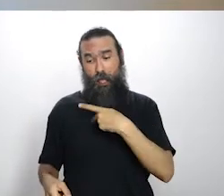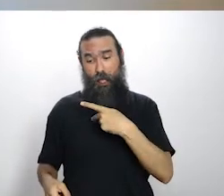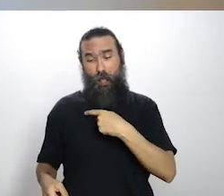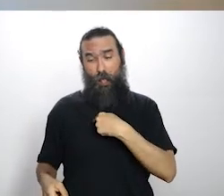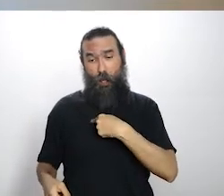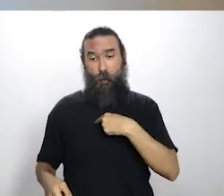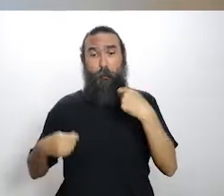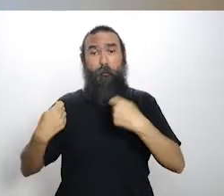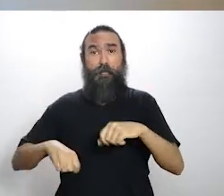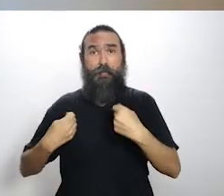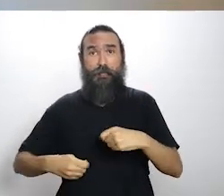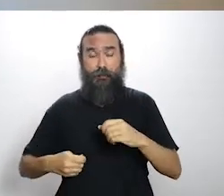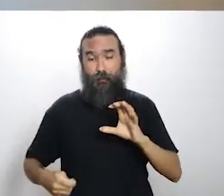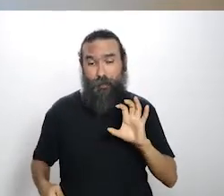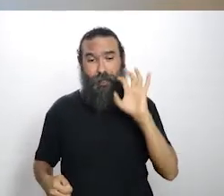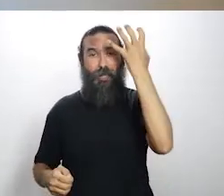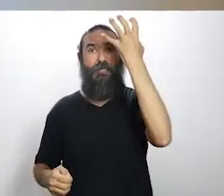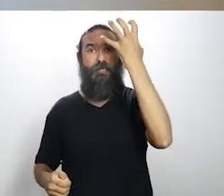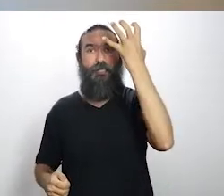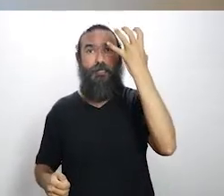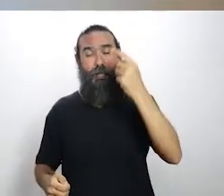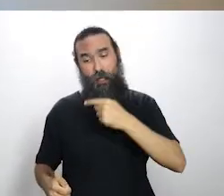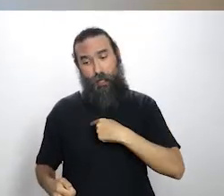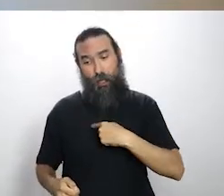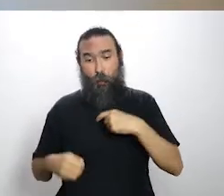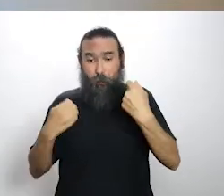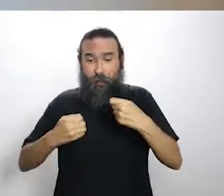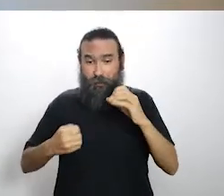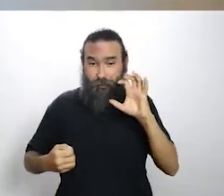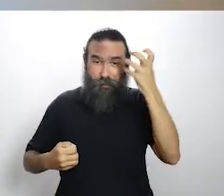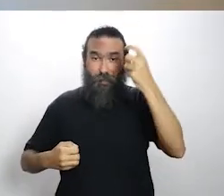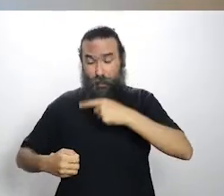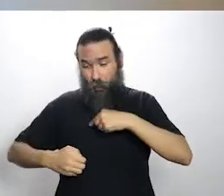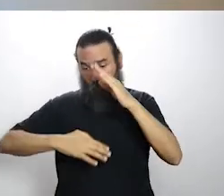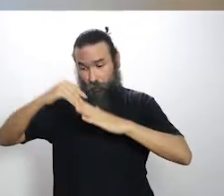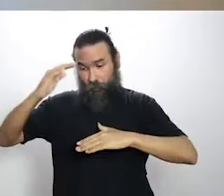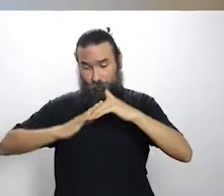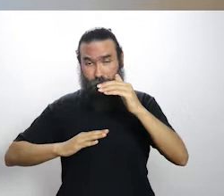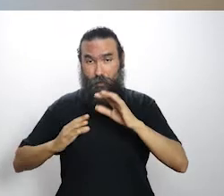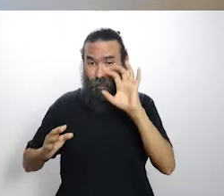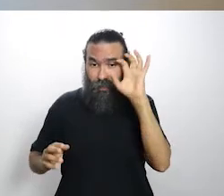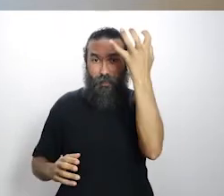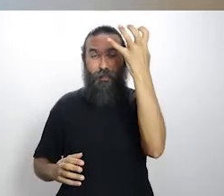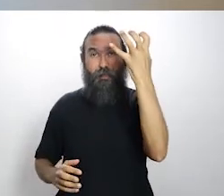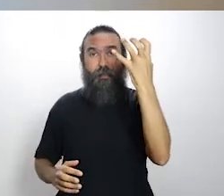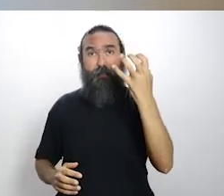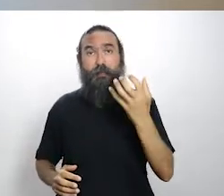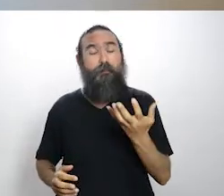que ser minha. Por que eu digo isso? A gente aqui,